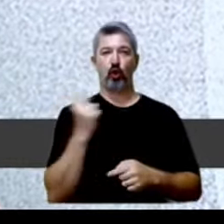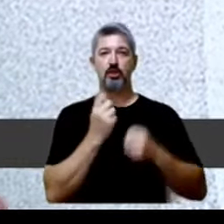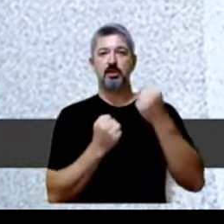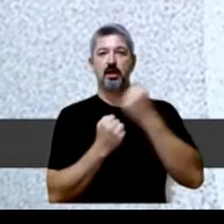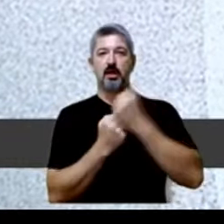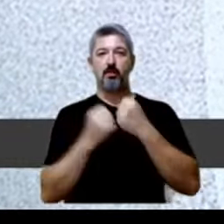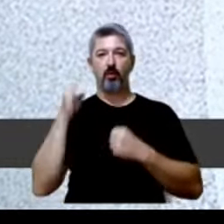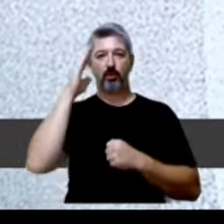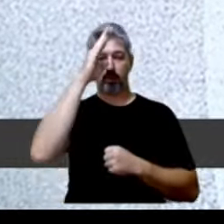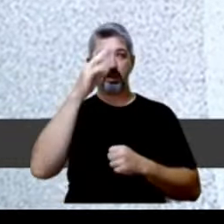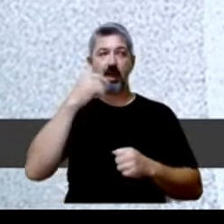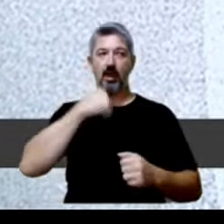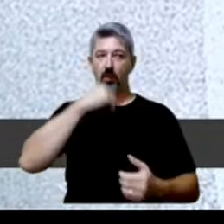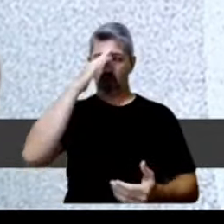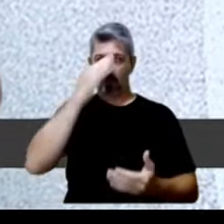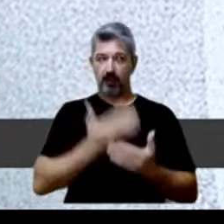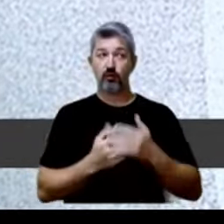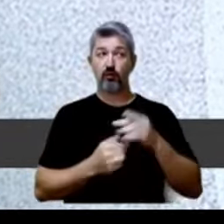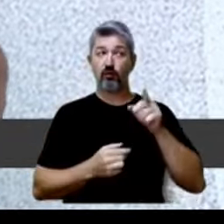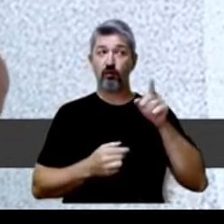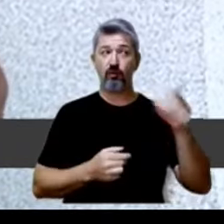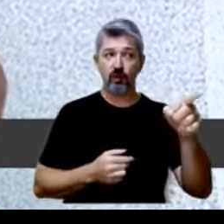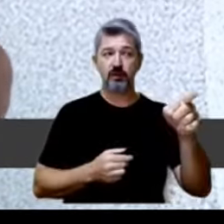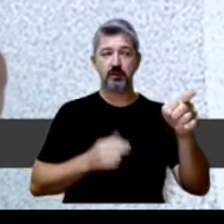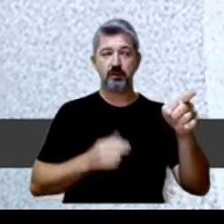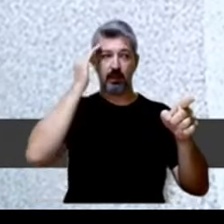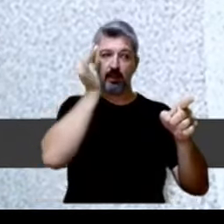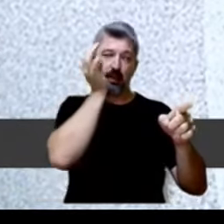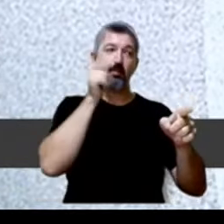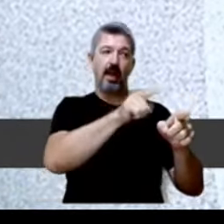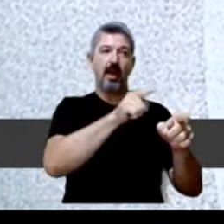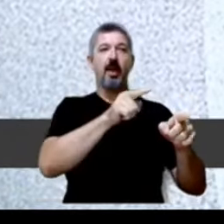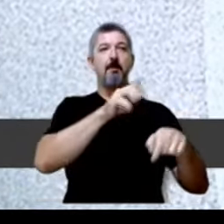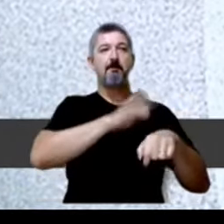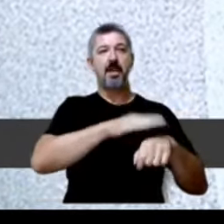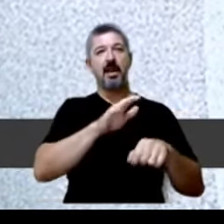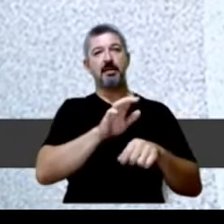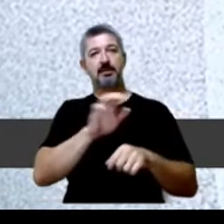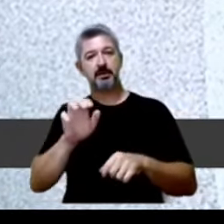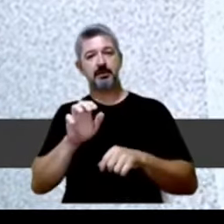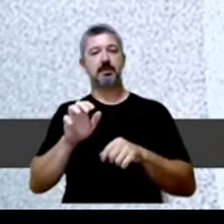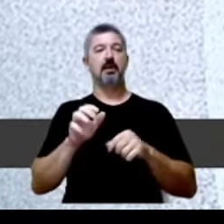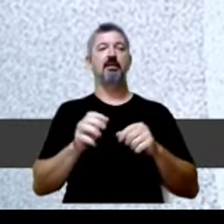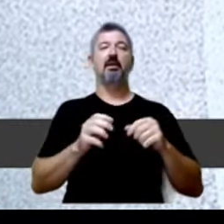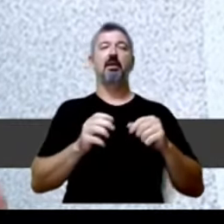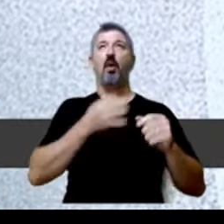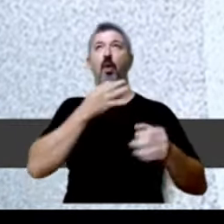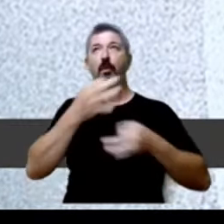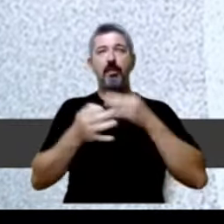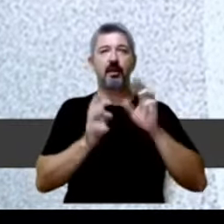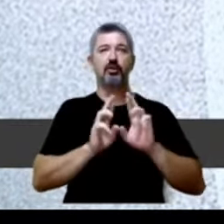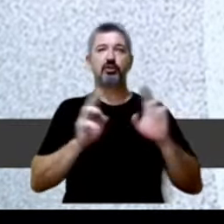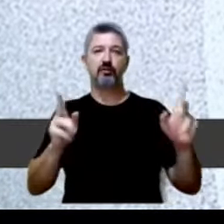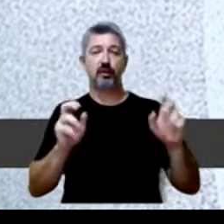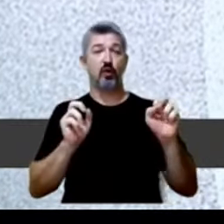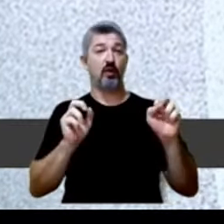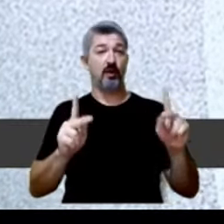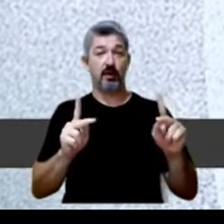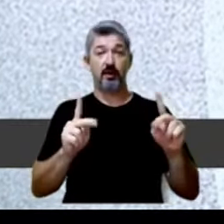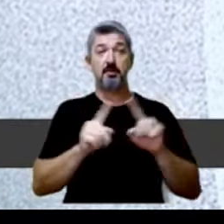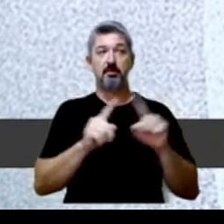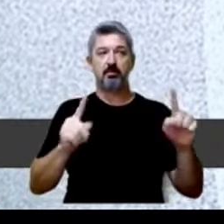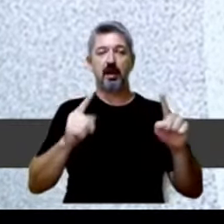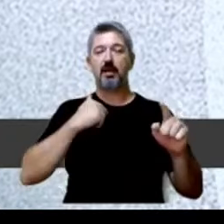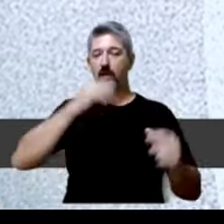você faz parte do campo progressista, do mesmo campo, e apesar das diferenças que a gente tenha, eu acredito que nós